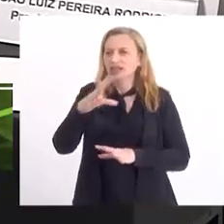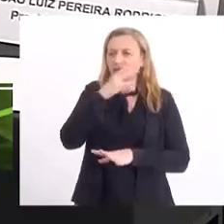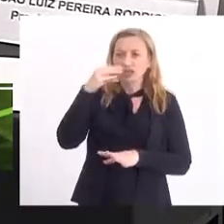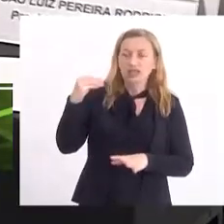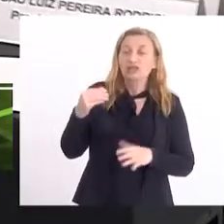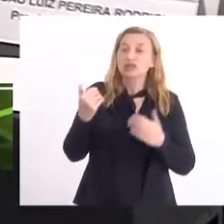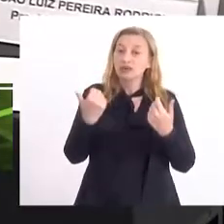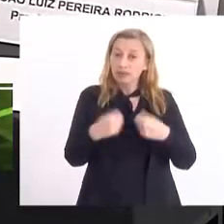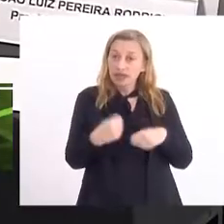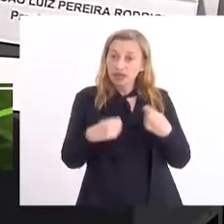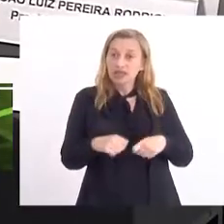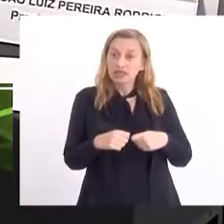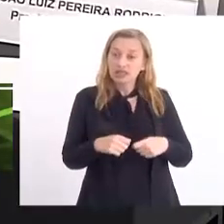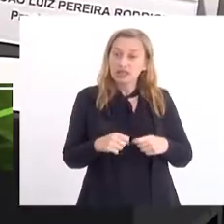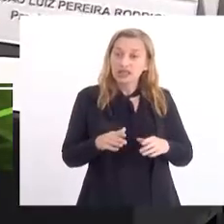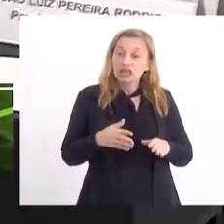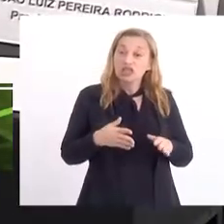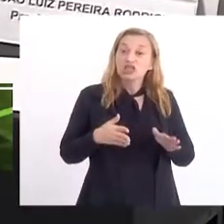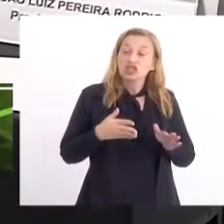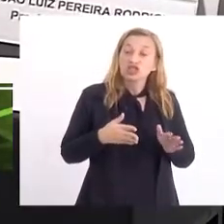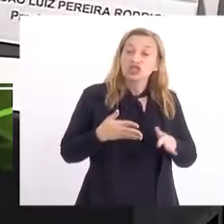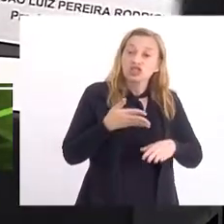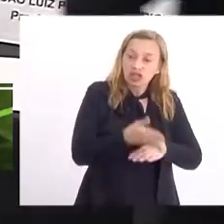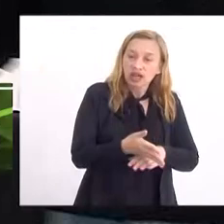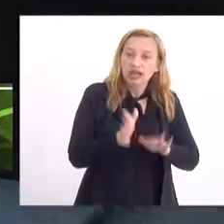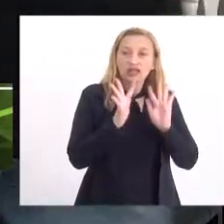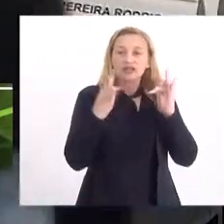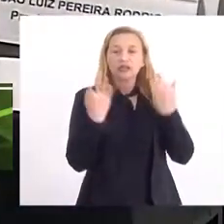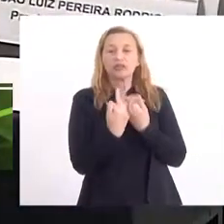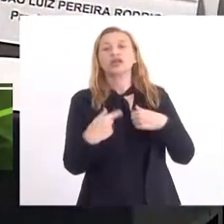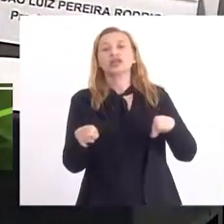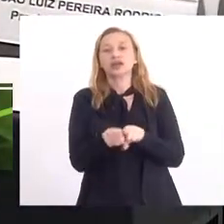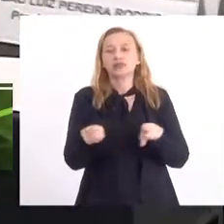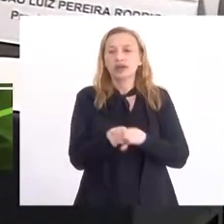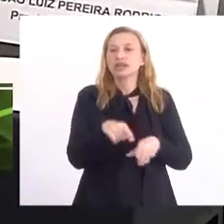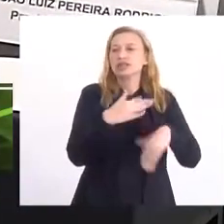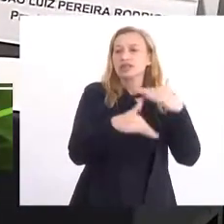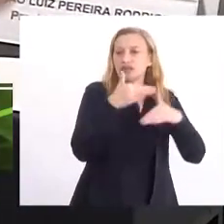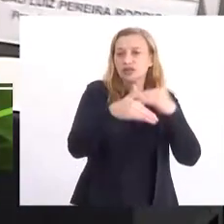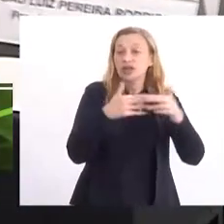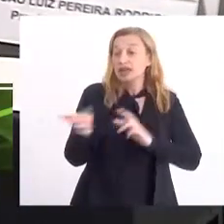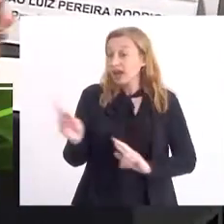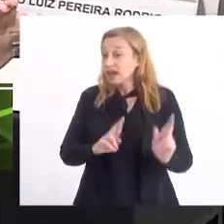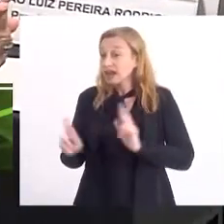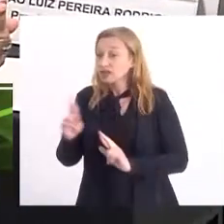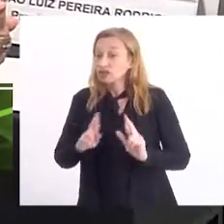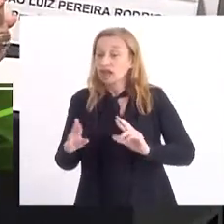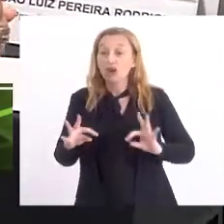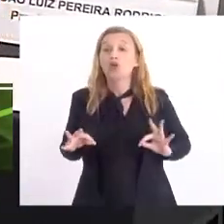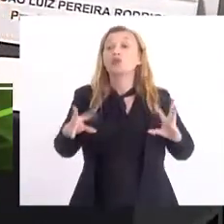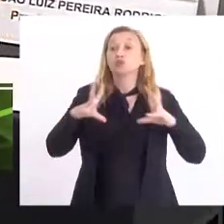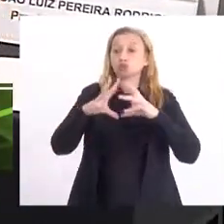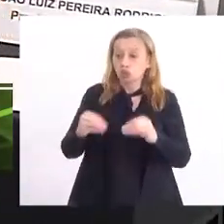você tem que atingir a família, você tem que desenvolver isso também. Você tem que se relacionar com a rede, porque esse menino